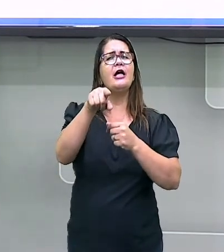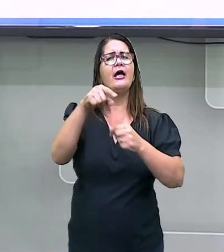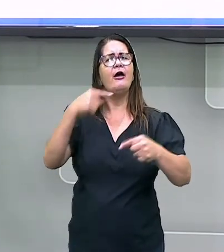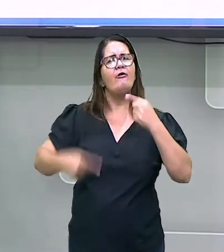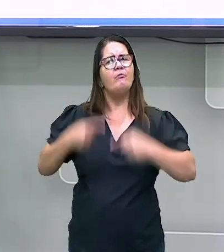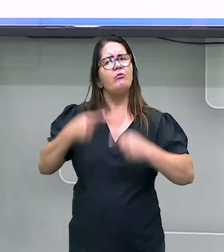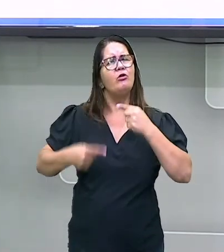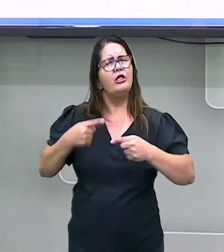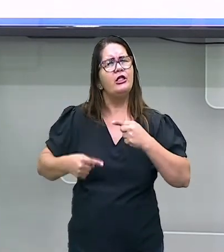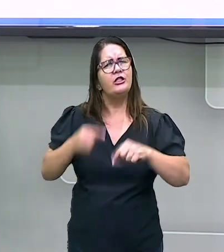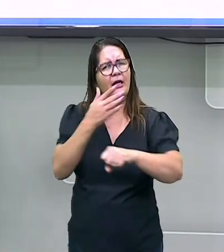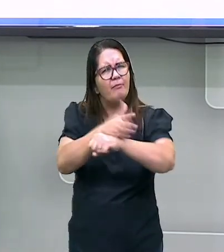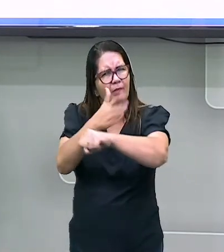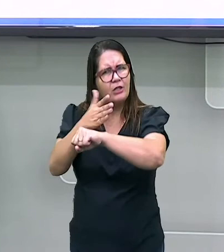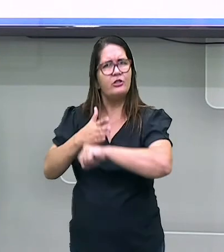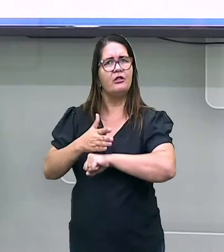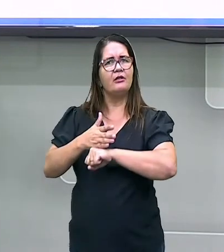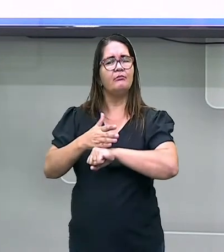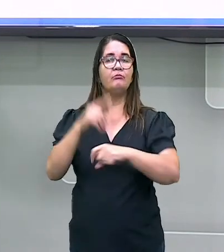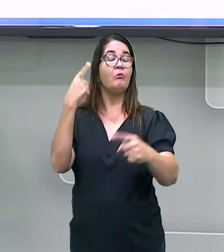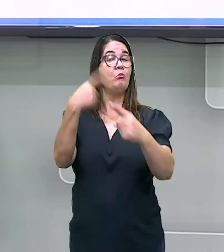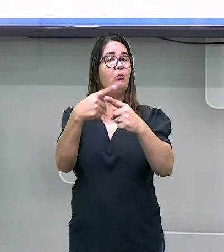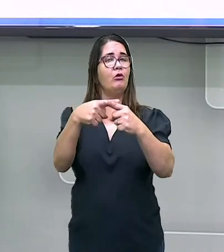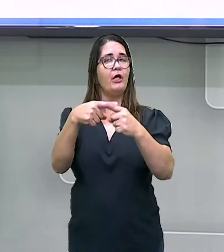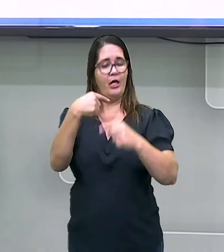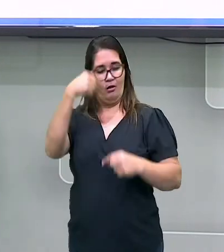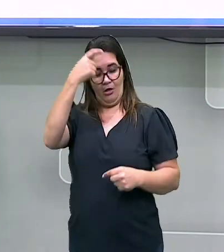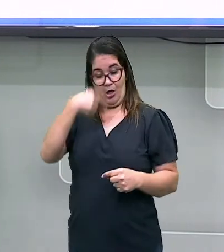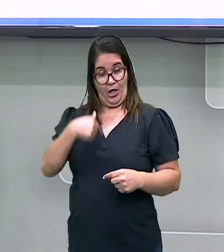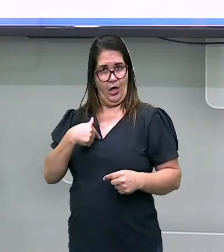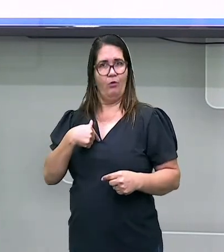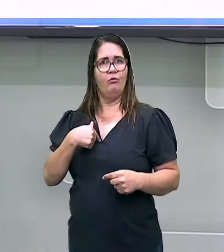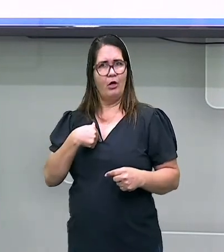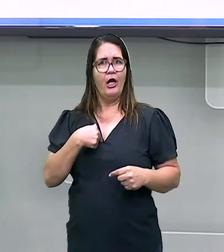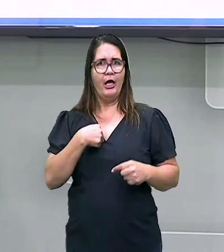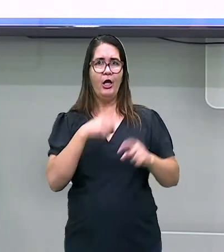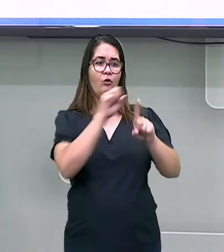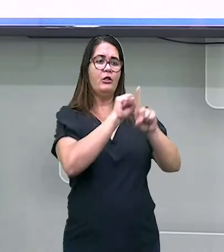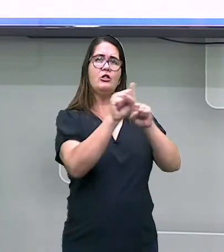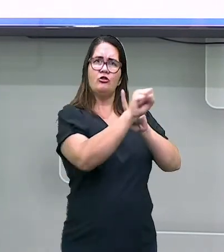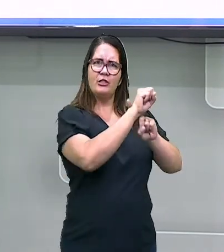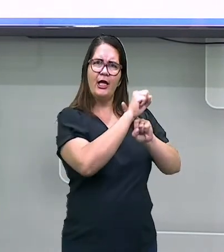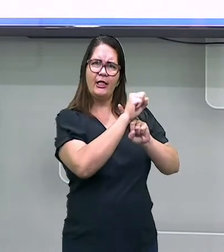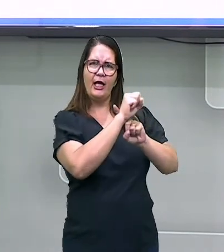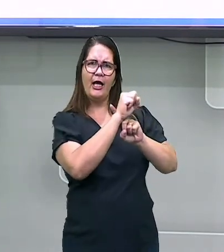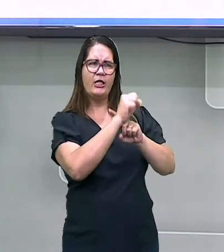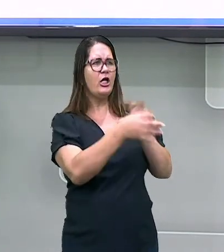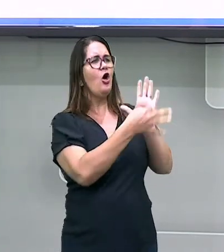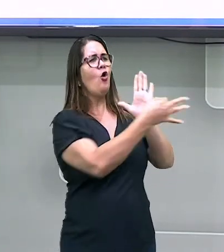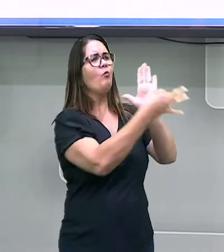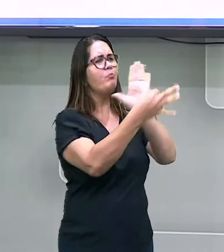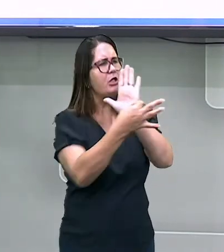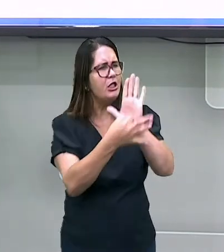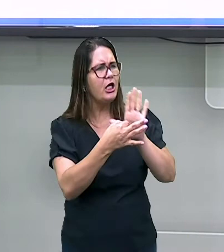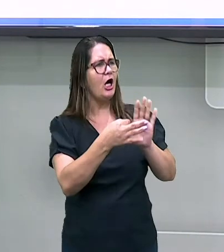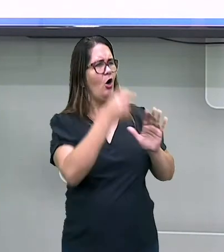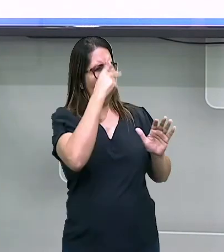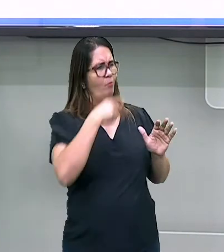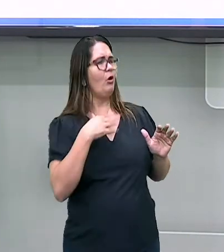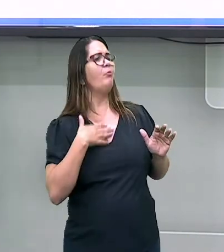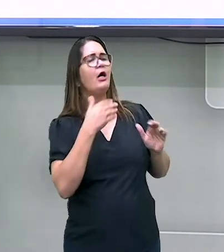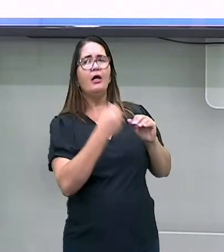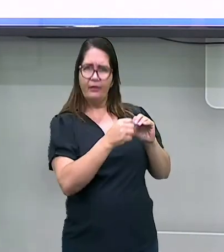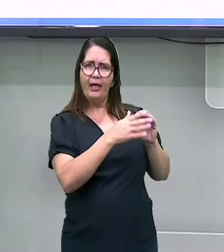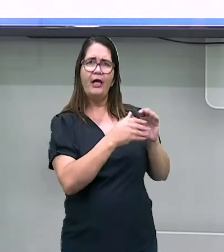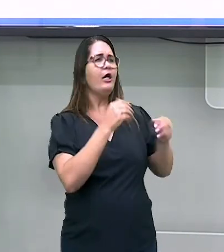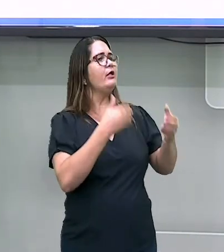Por quê? Porque eu participo, eu vivo em sociedade. Essa é um dos conceitos que